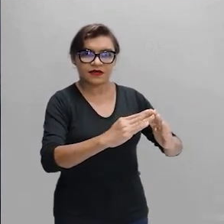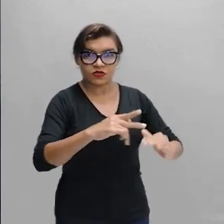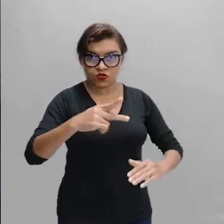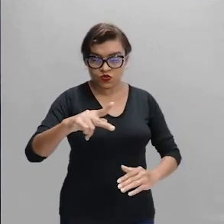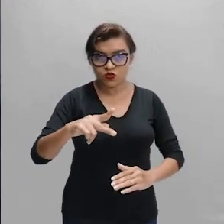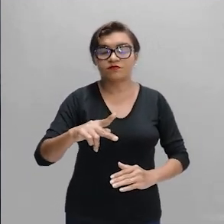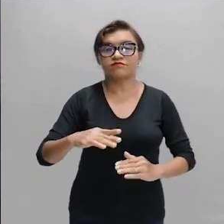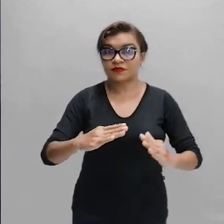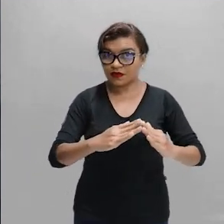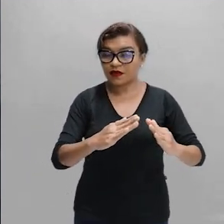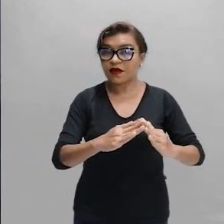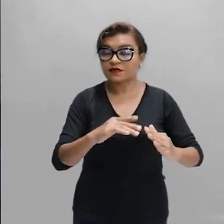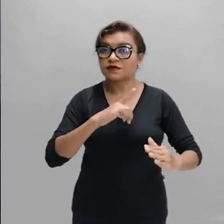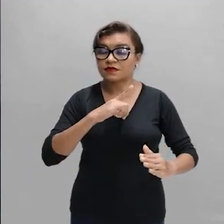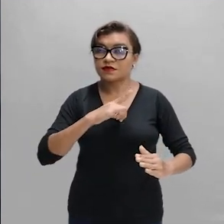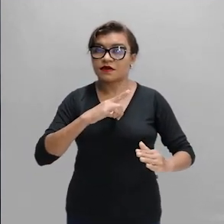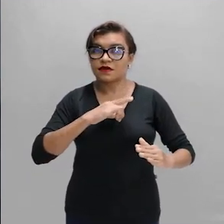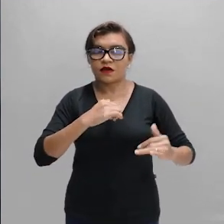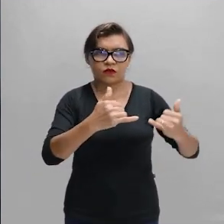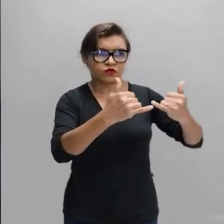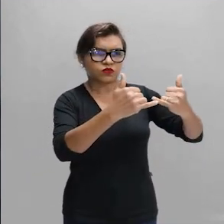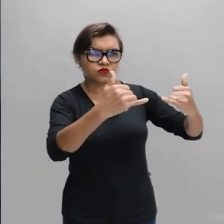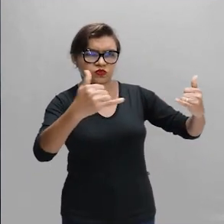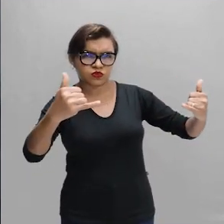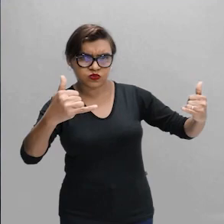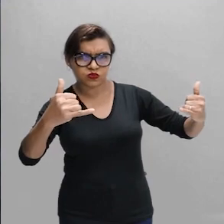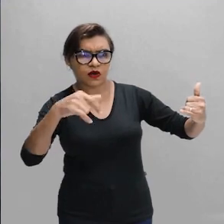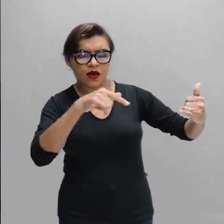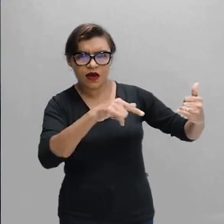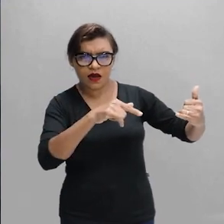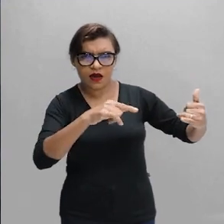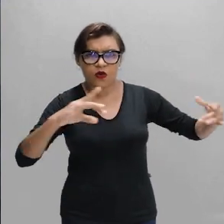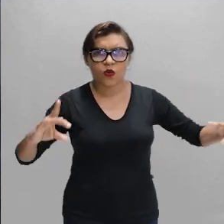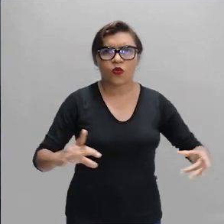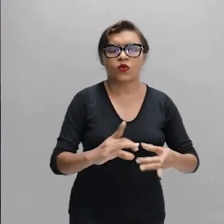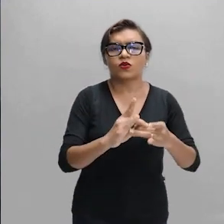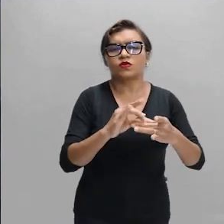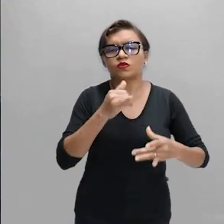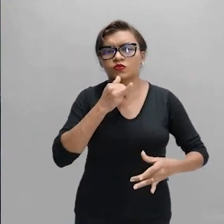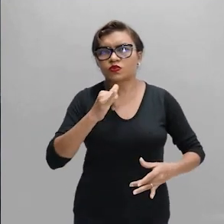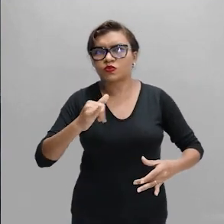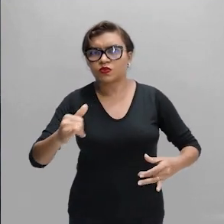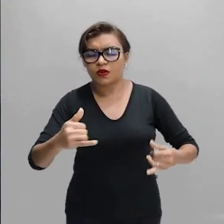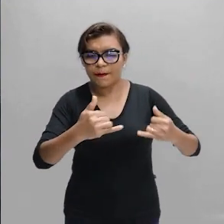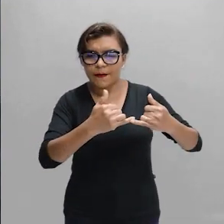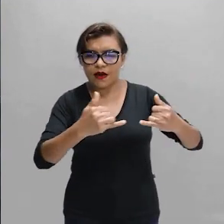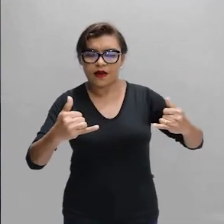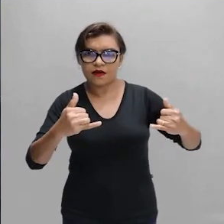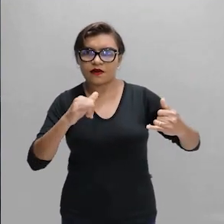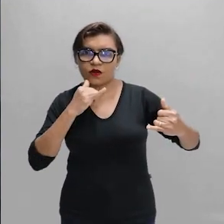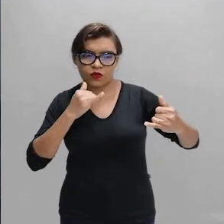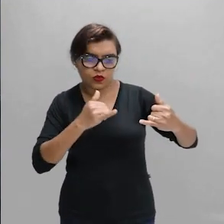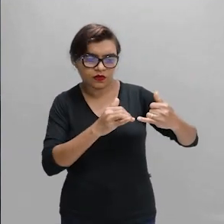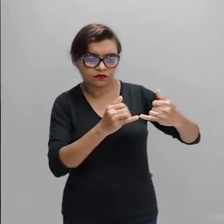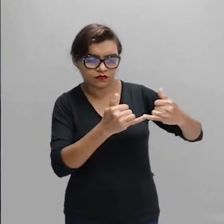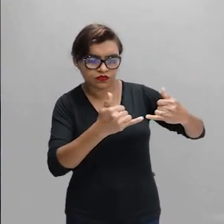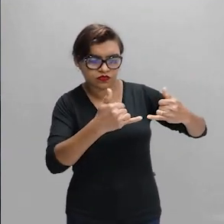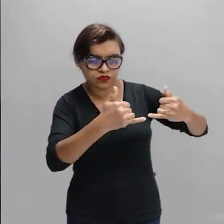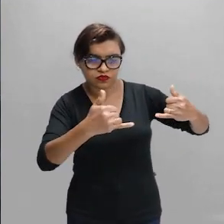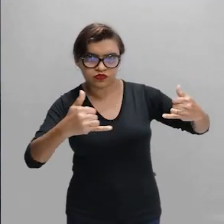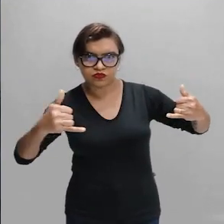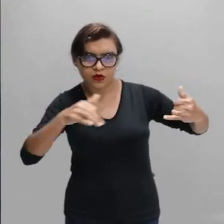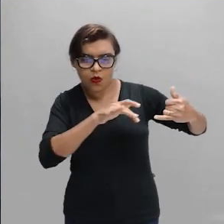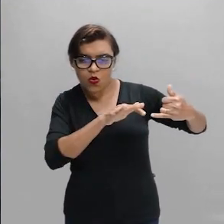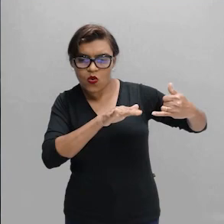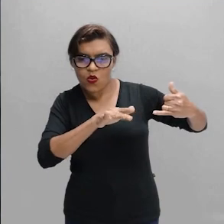Ele tem que ser materiais condutores para poder facilitar a passagem da corrente elétrica. Ok? Se não